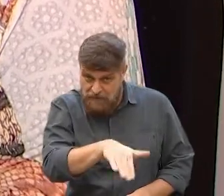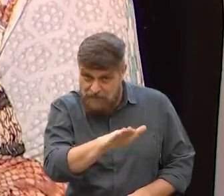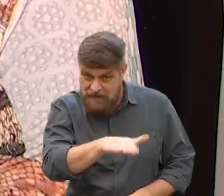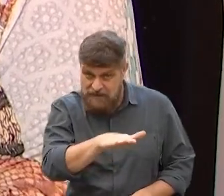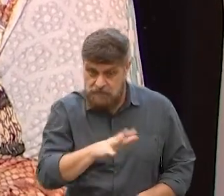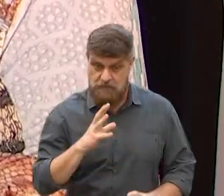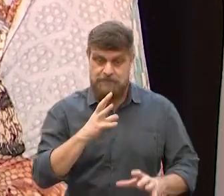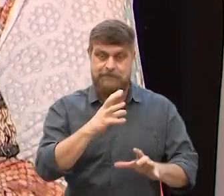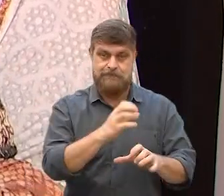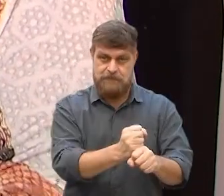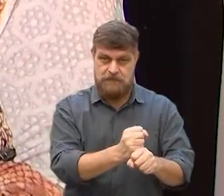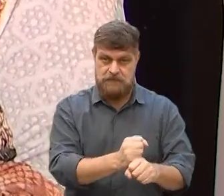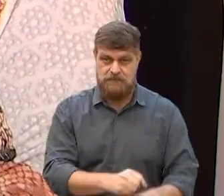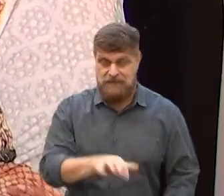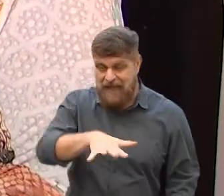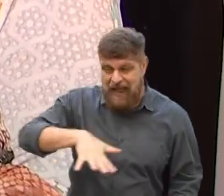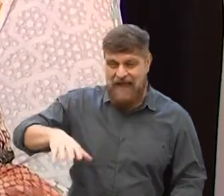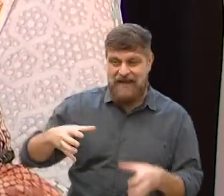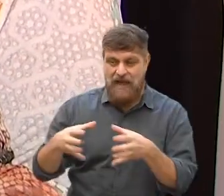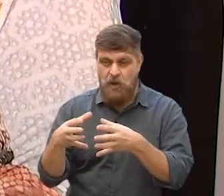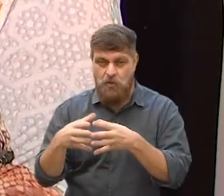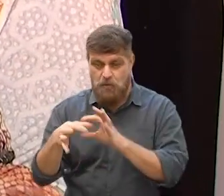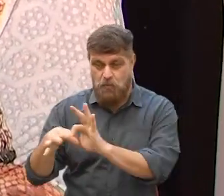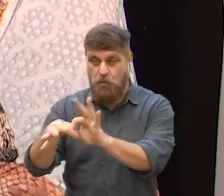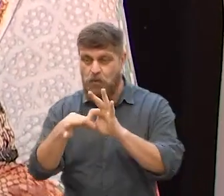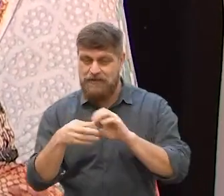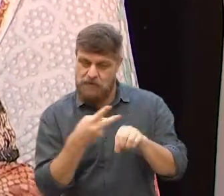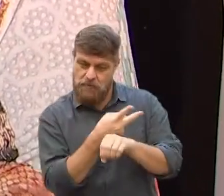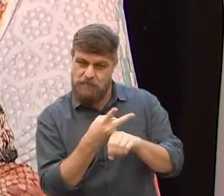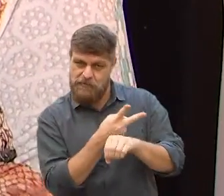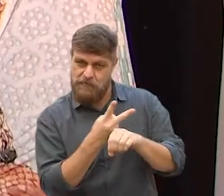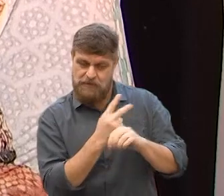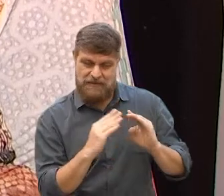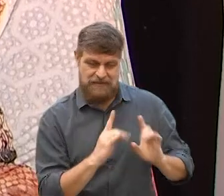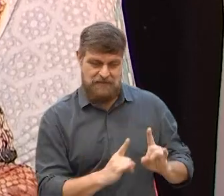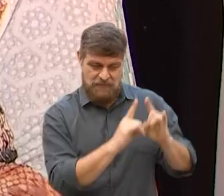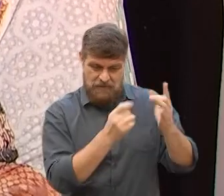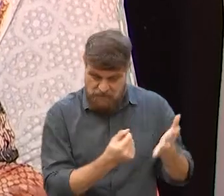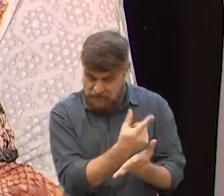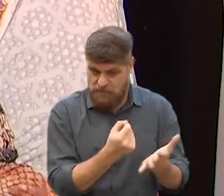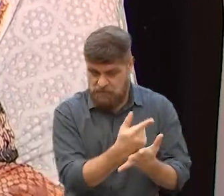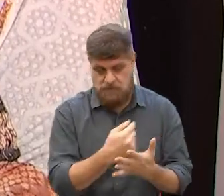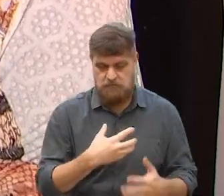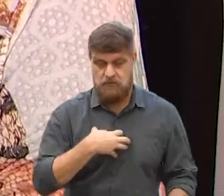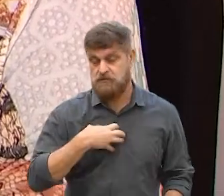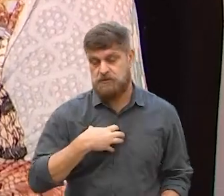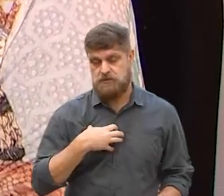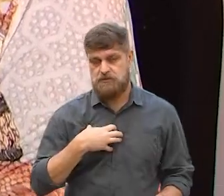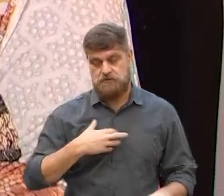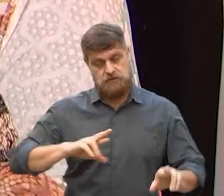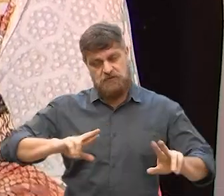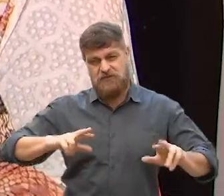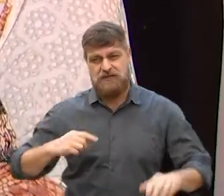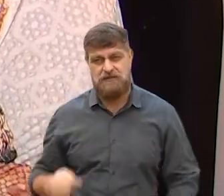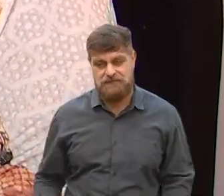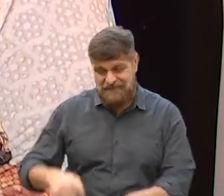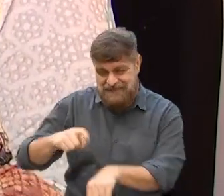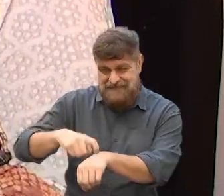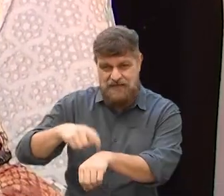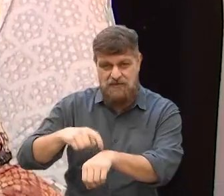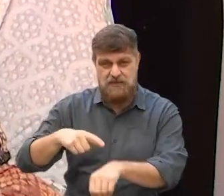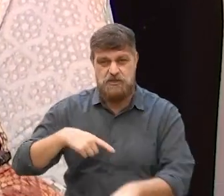do meu atendimento, eu comecei a me direcionar e gostar mais da área corporativa e aí quem